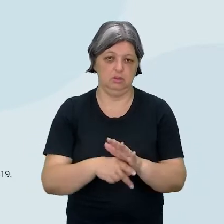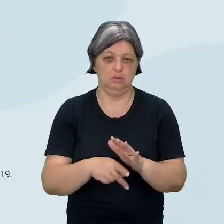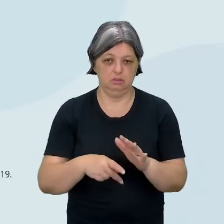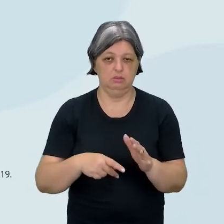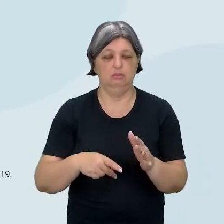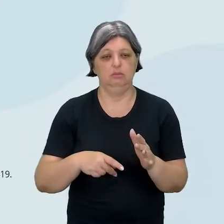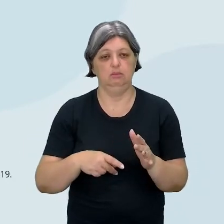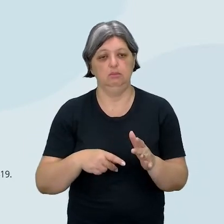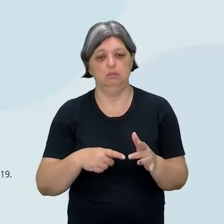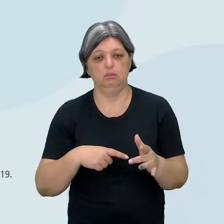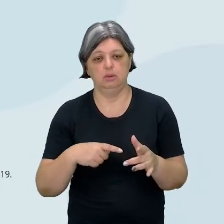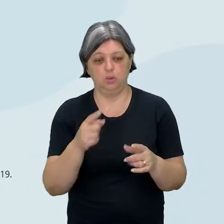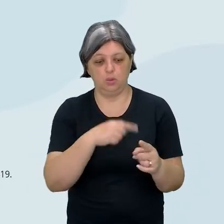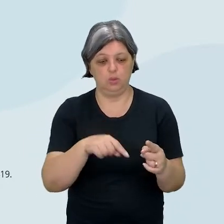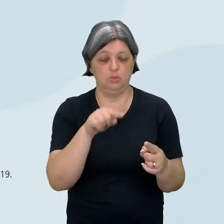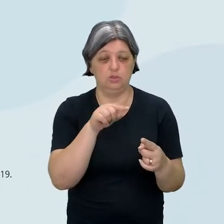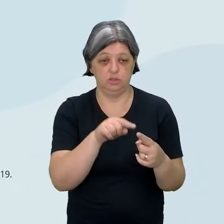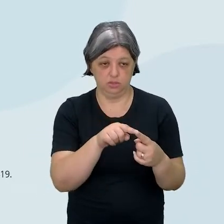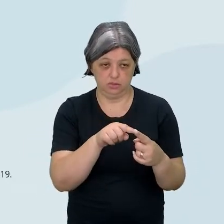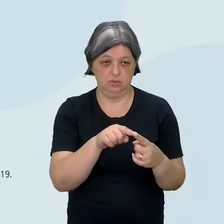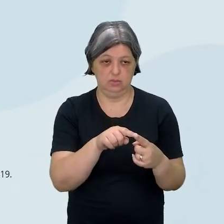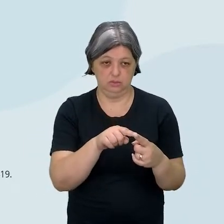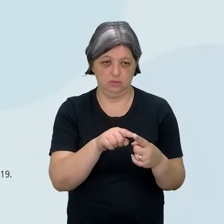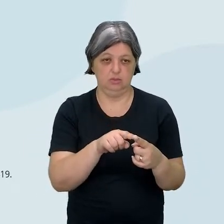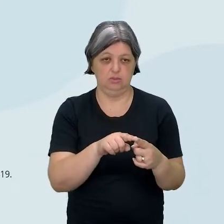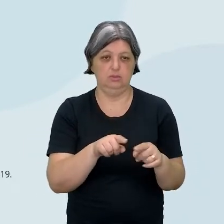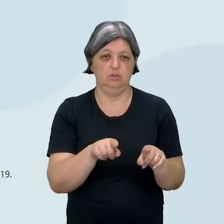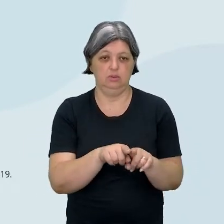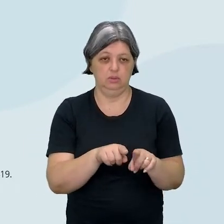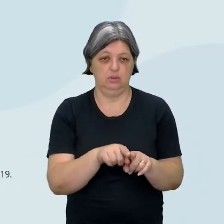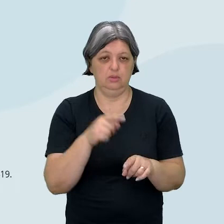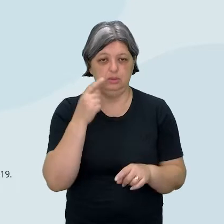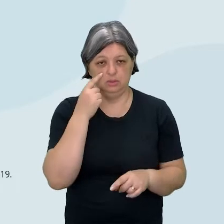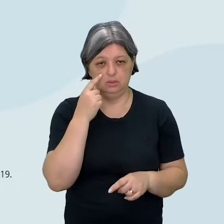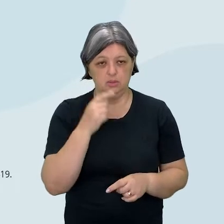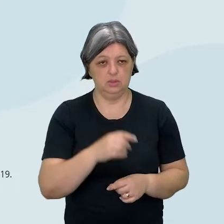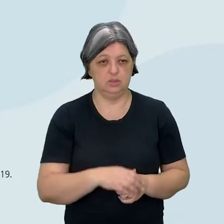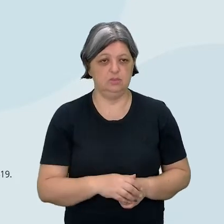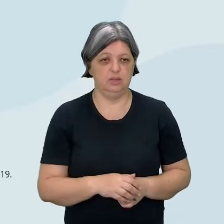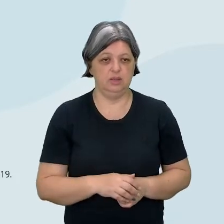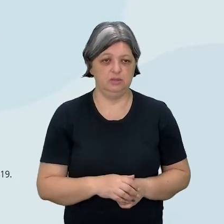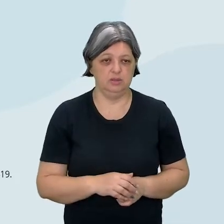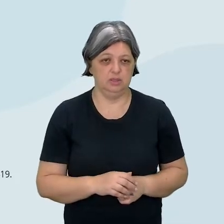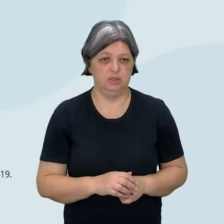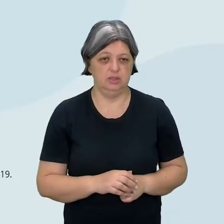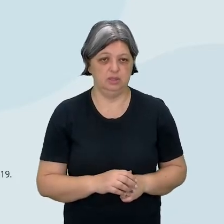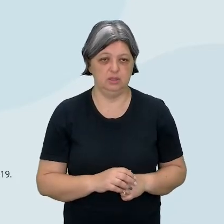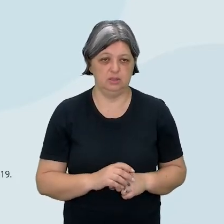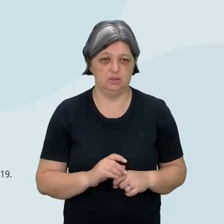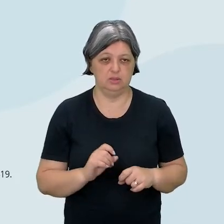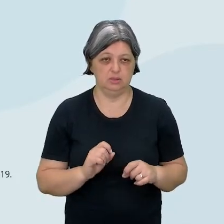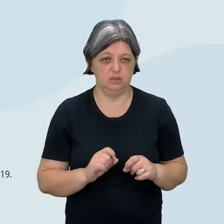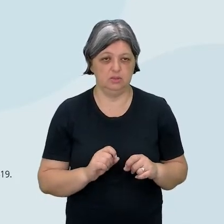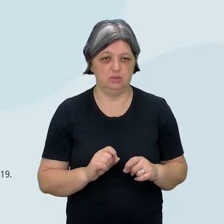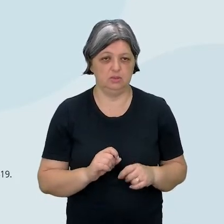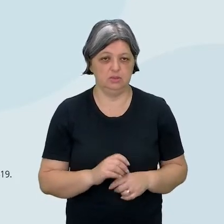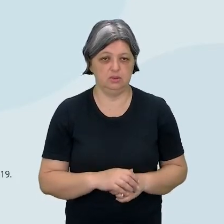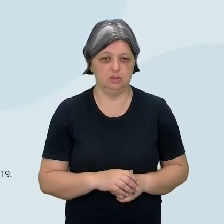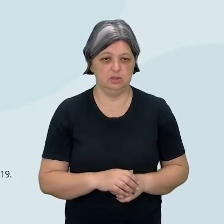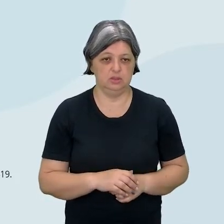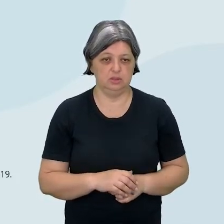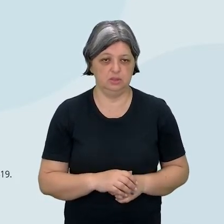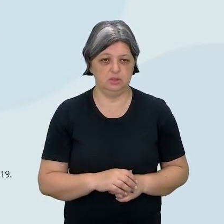o objetivo da ecotoxicologia é justamente entender e prever os efeitos das